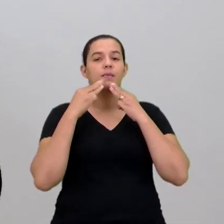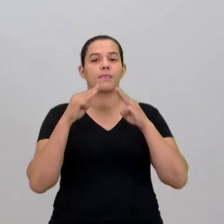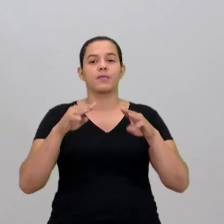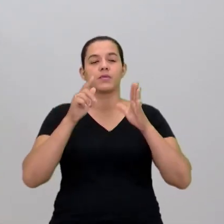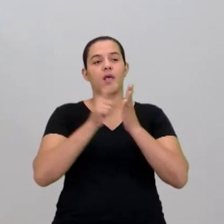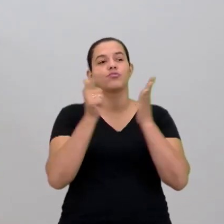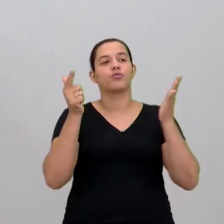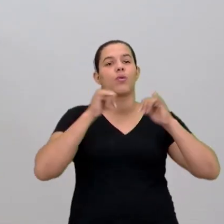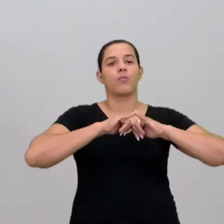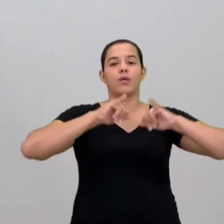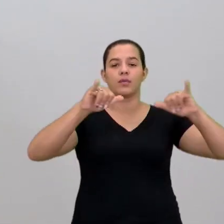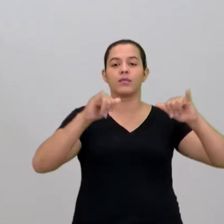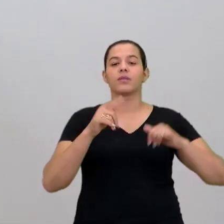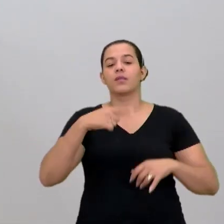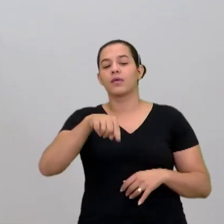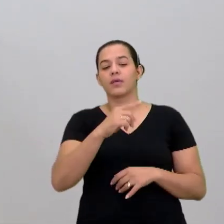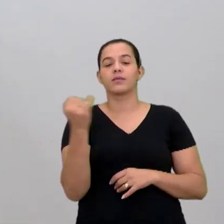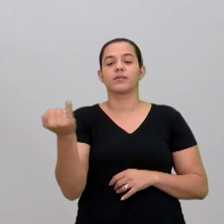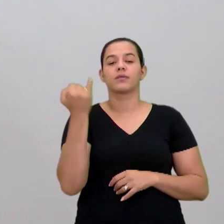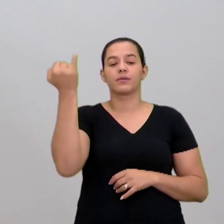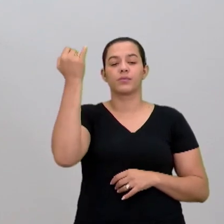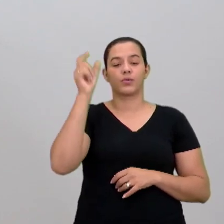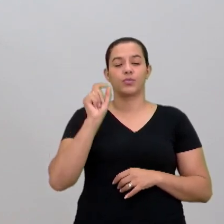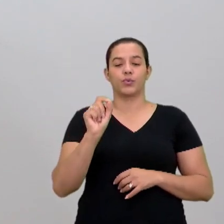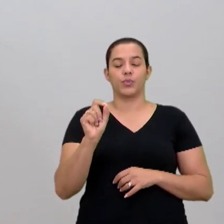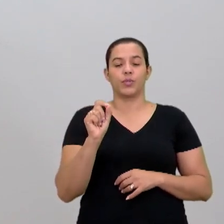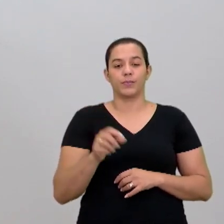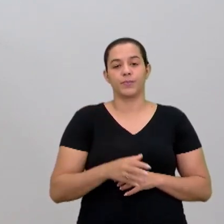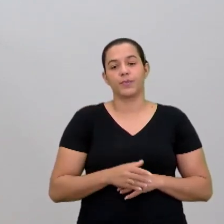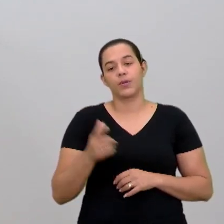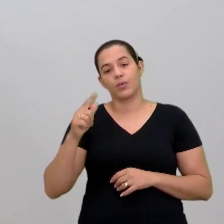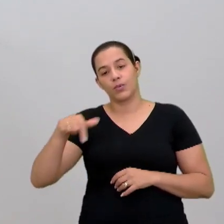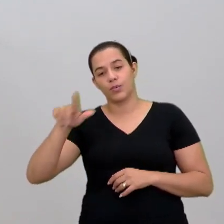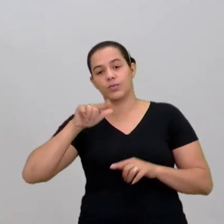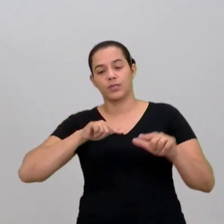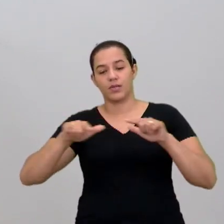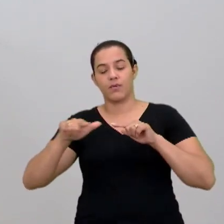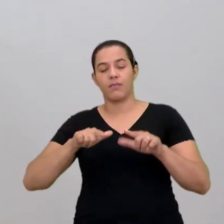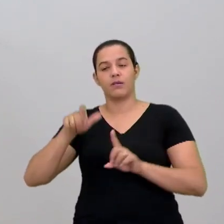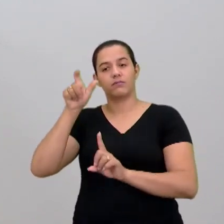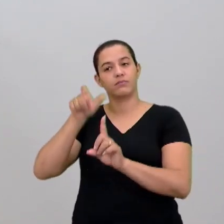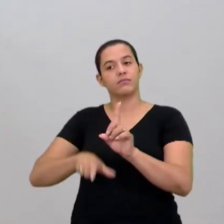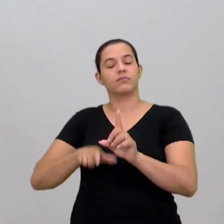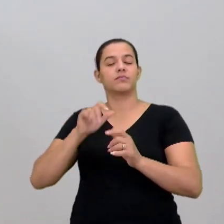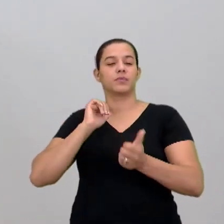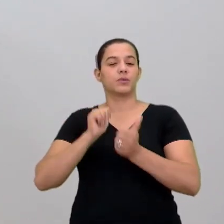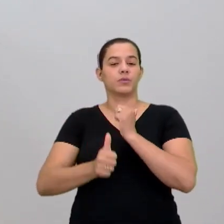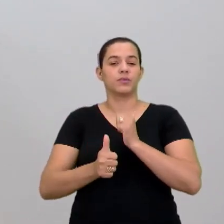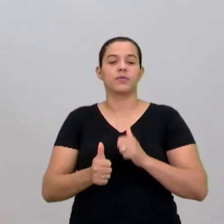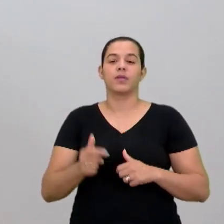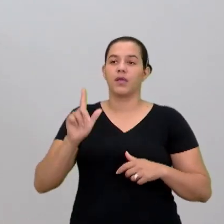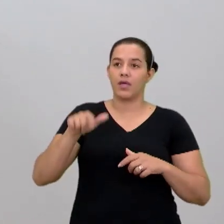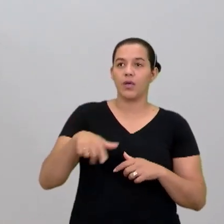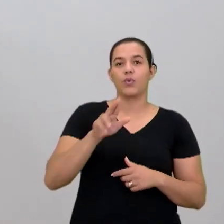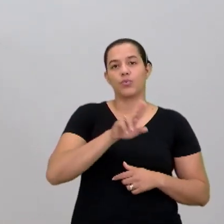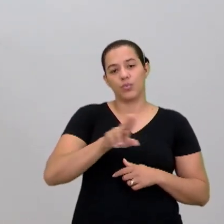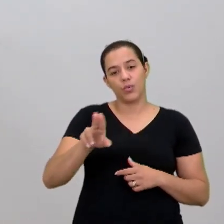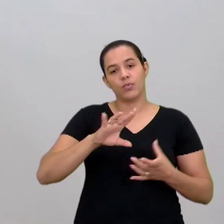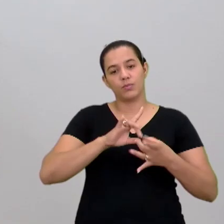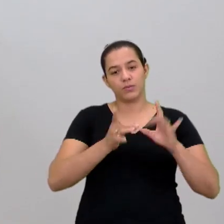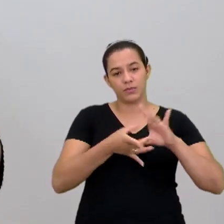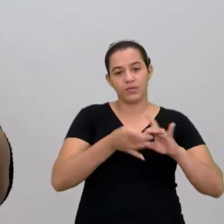quê? A importância que se dá para o trabalho do atleta. Então, chama Paralímpico? Chama. Por quê? Por